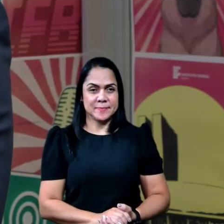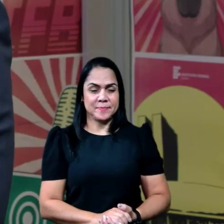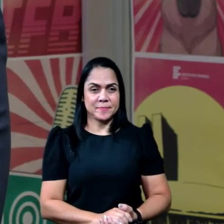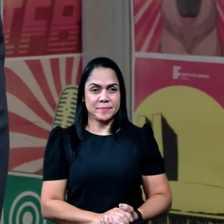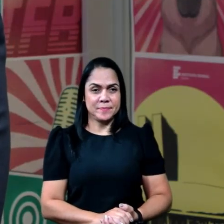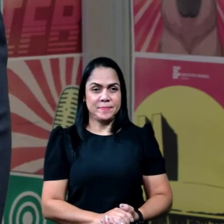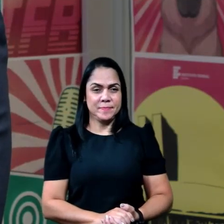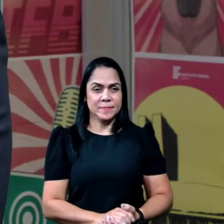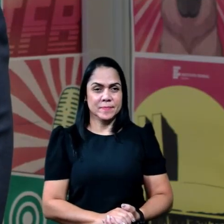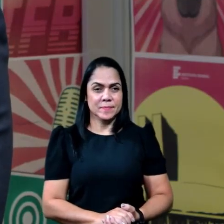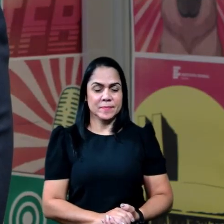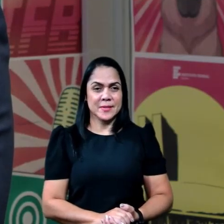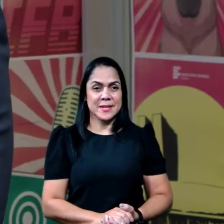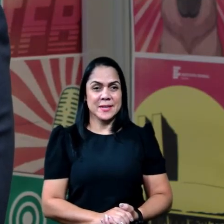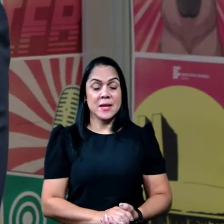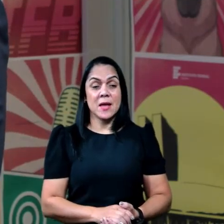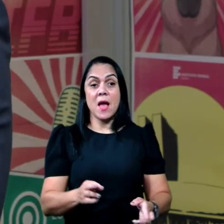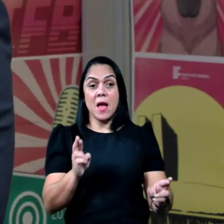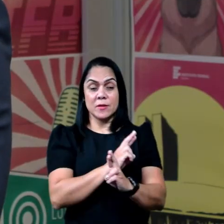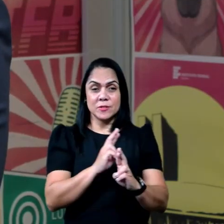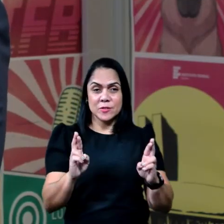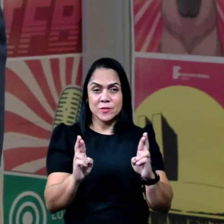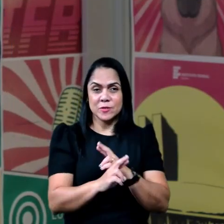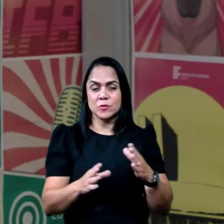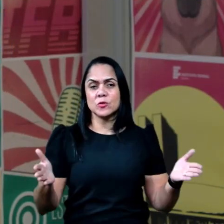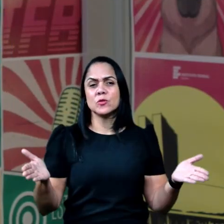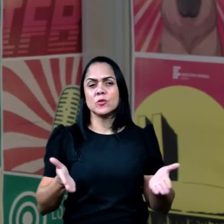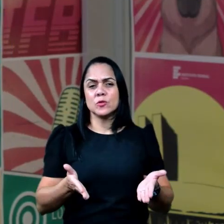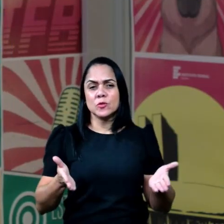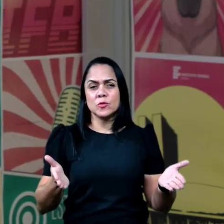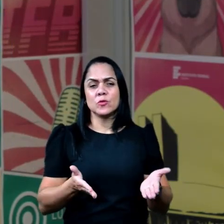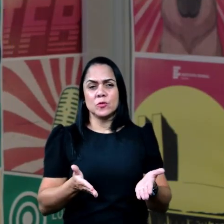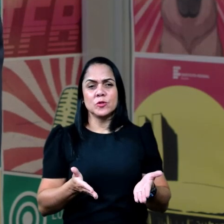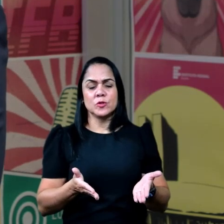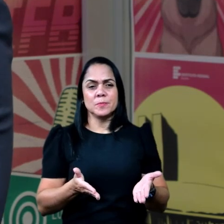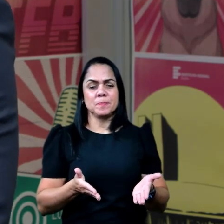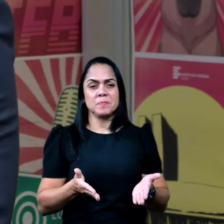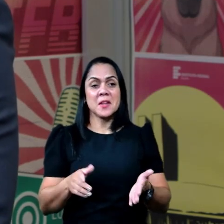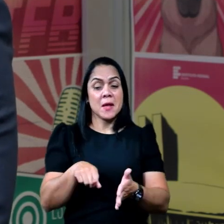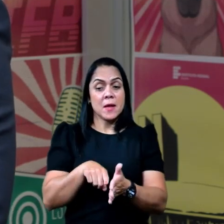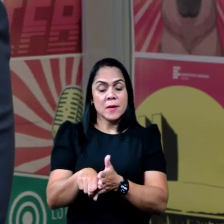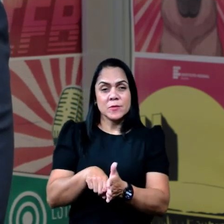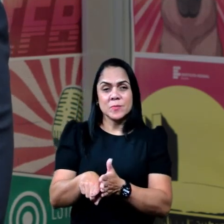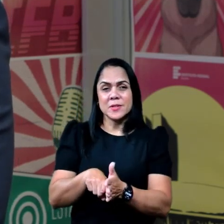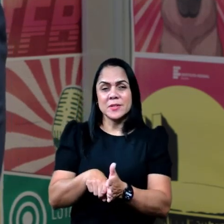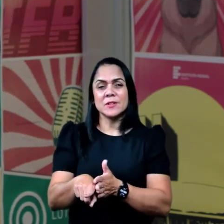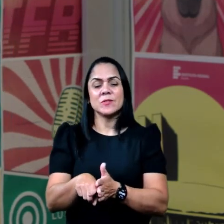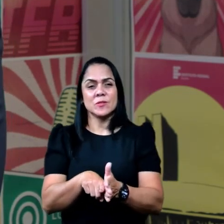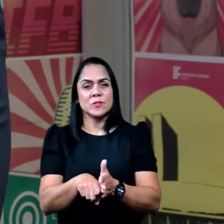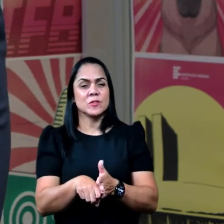o seguinte, nas relações hoje, se a gente for olhar as pesquisas que a gente tem, quais são as formas que